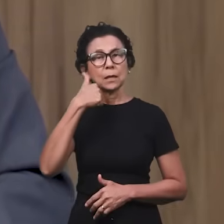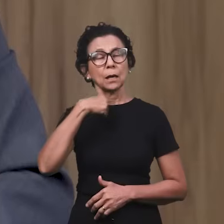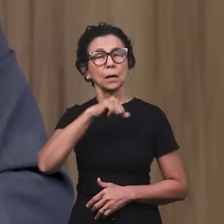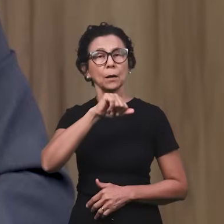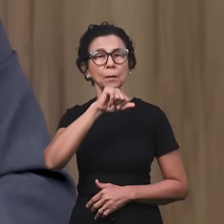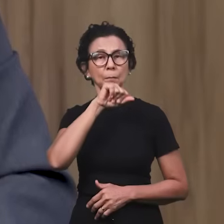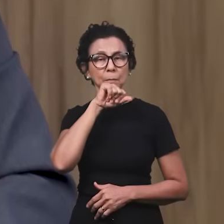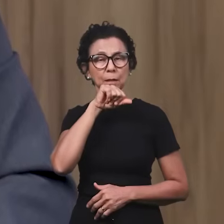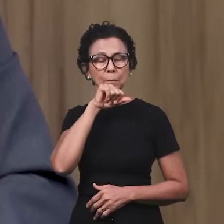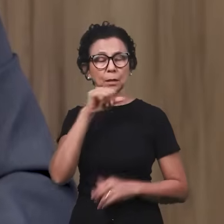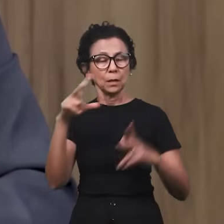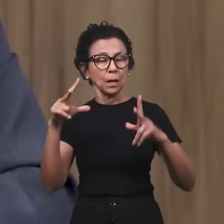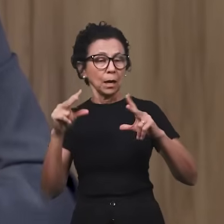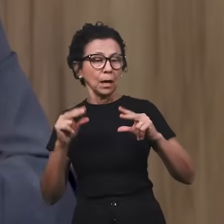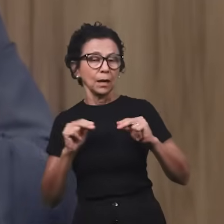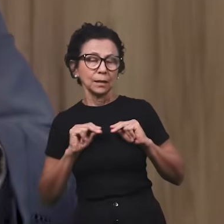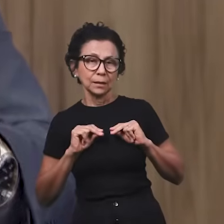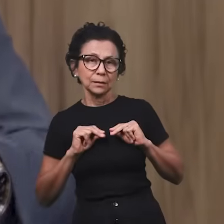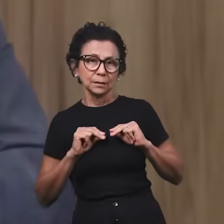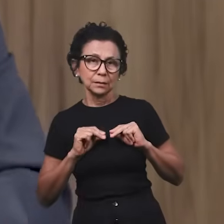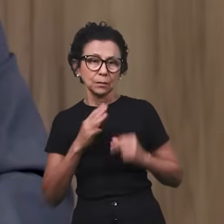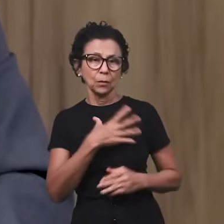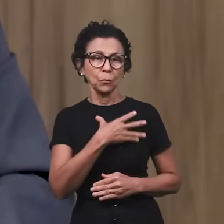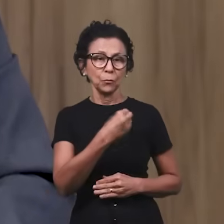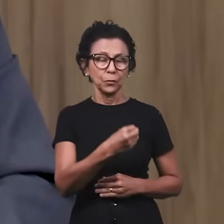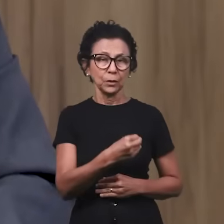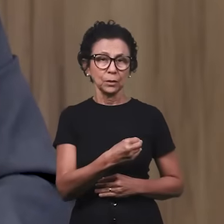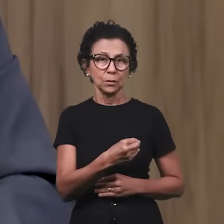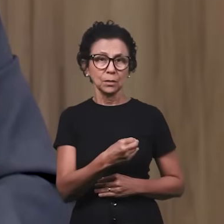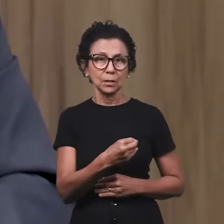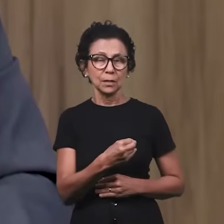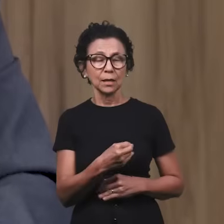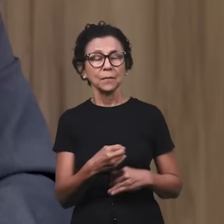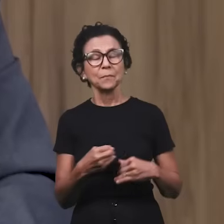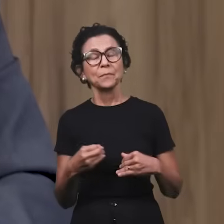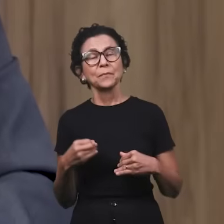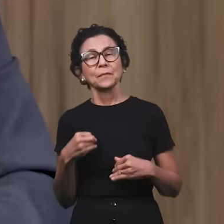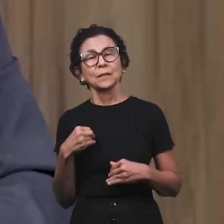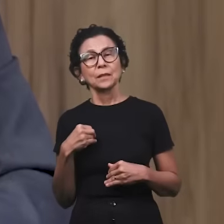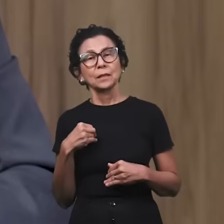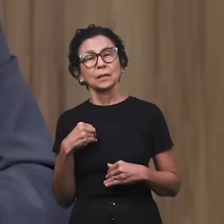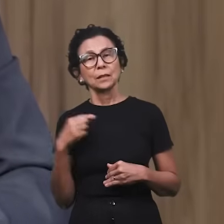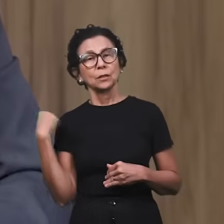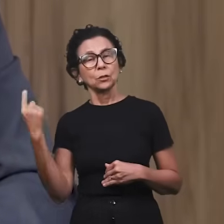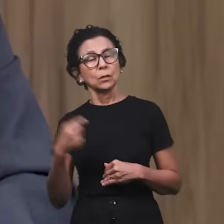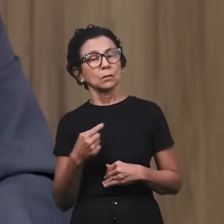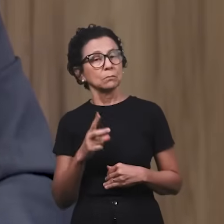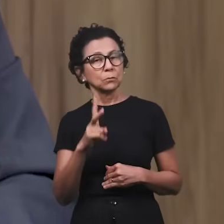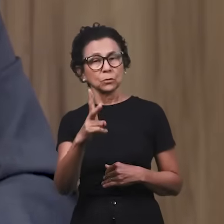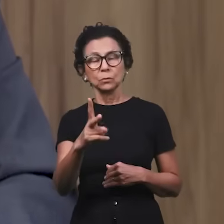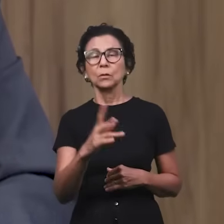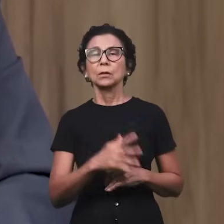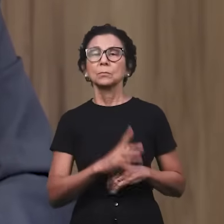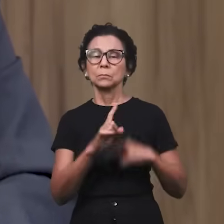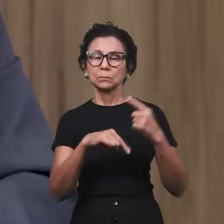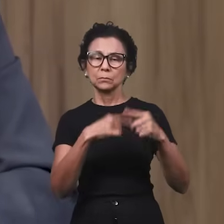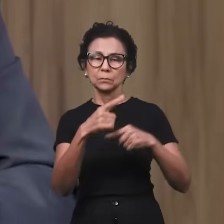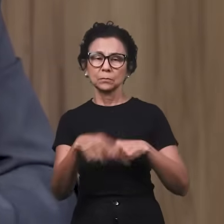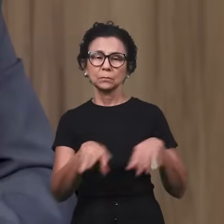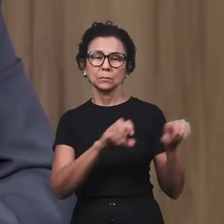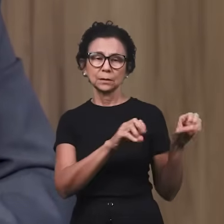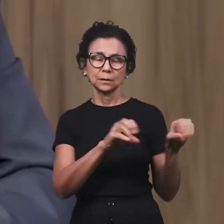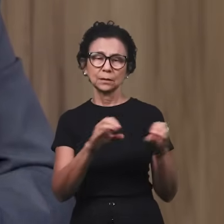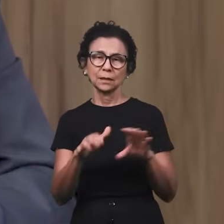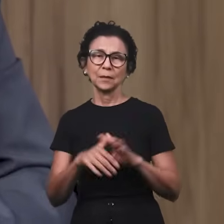deixou. E a gente está procurando também. Hoje tem os netos, né? A netinha vai com a gente na igreja e ela quer